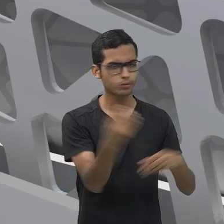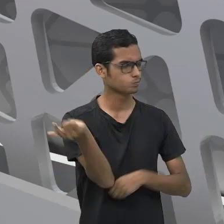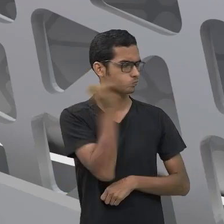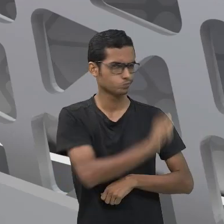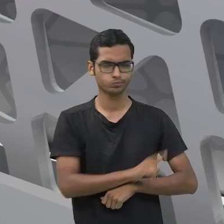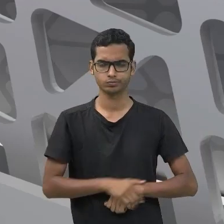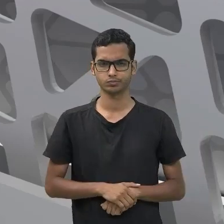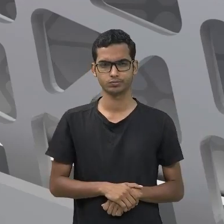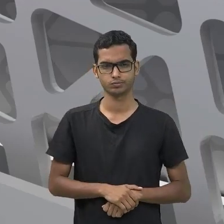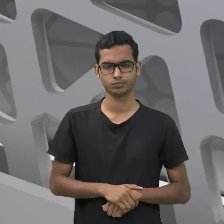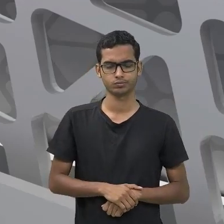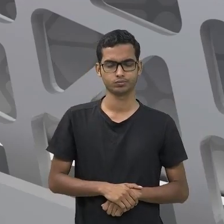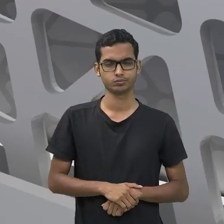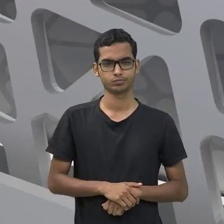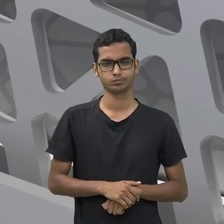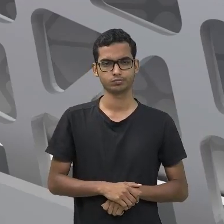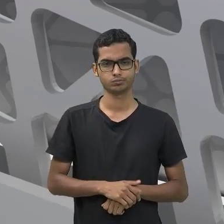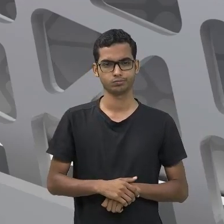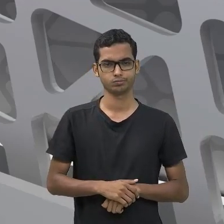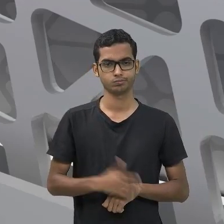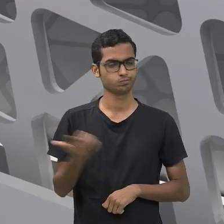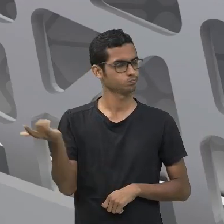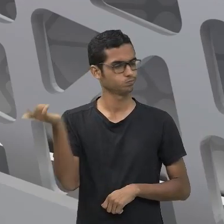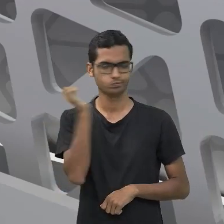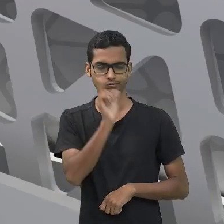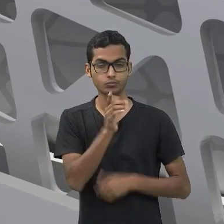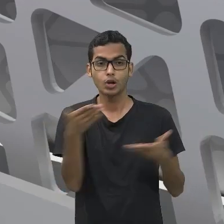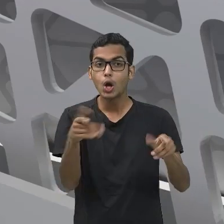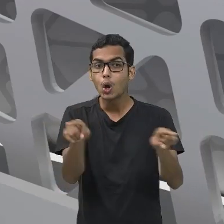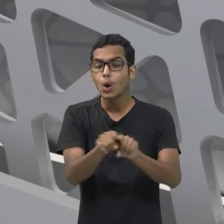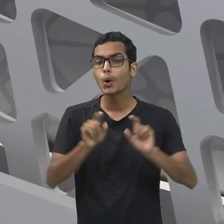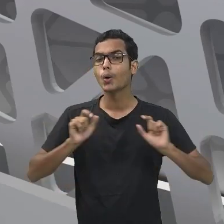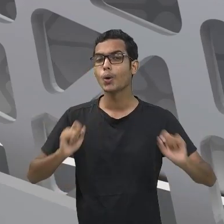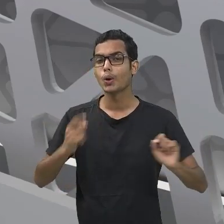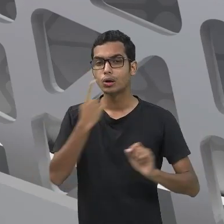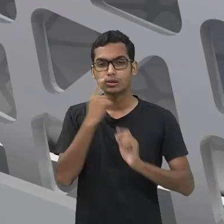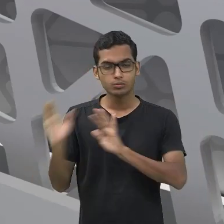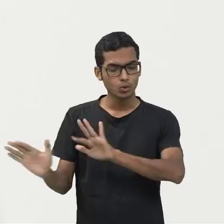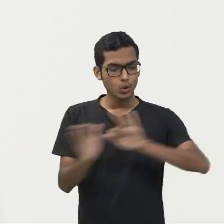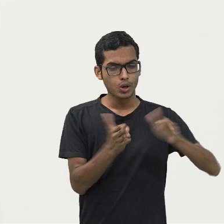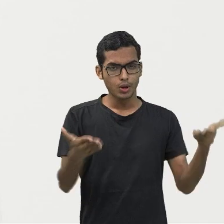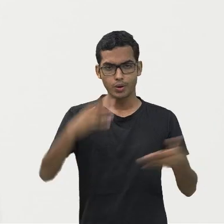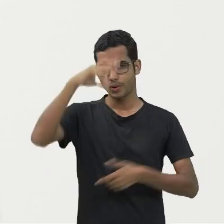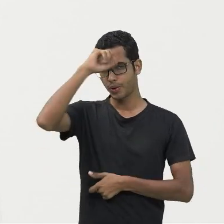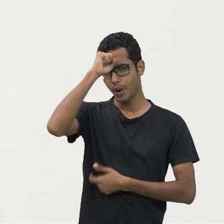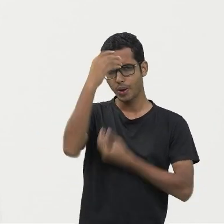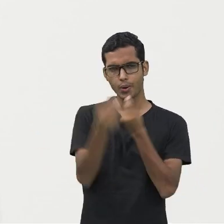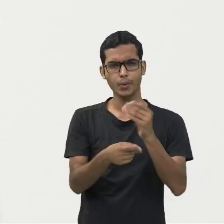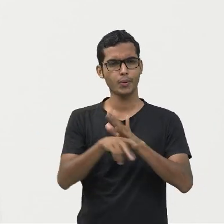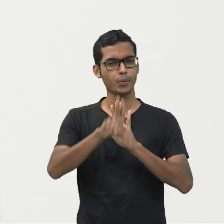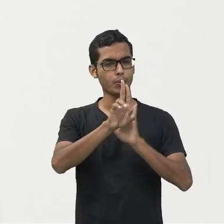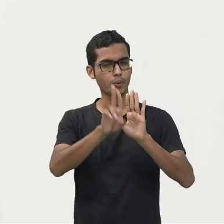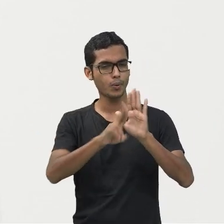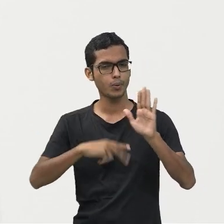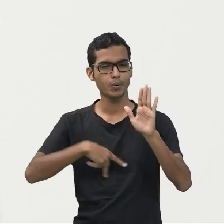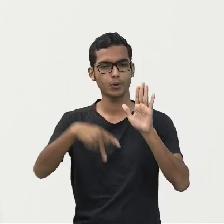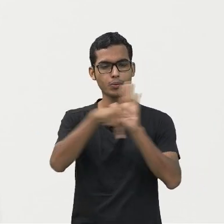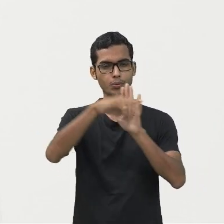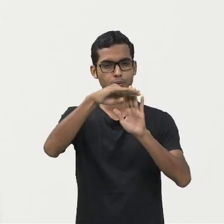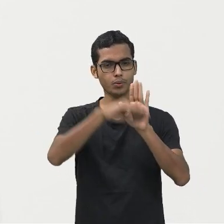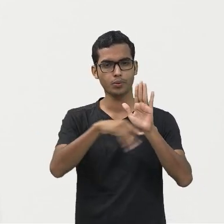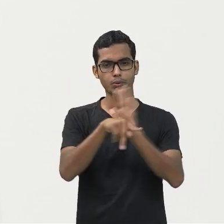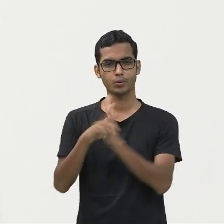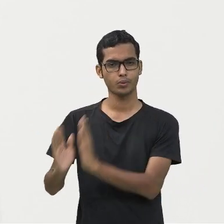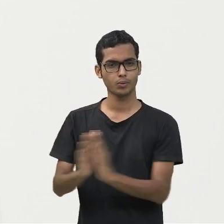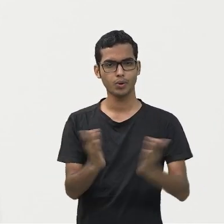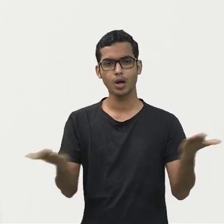beleza? Vamos agora aprender a identificar os termos das nossas sequências, vamos lá. Agora sim,